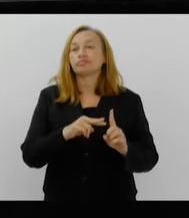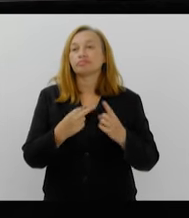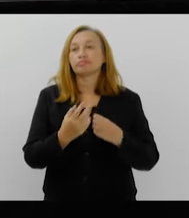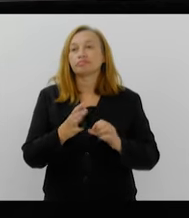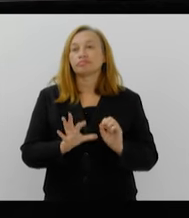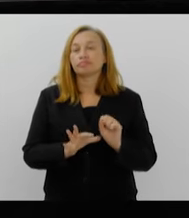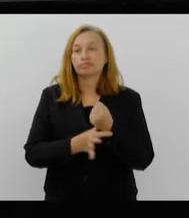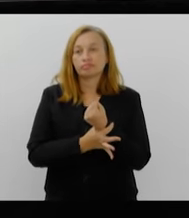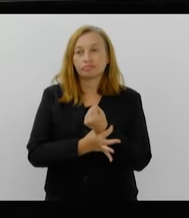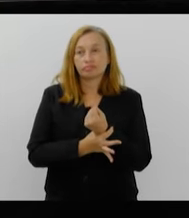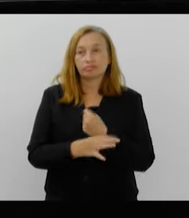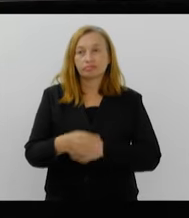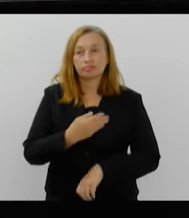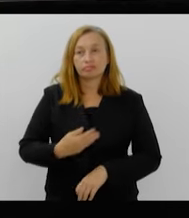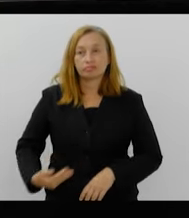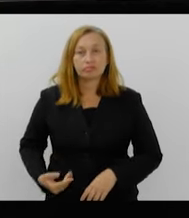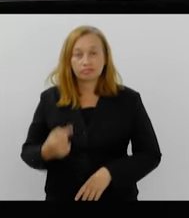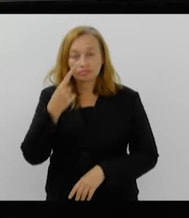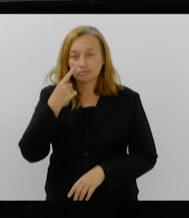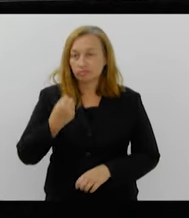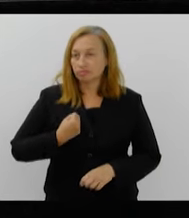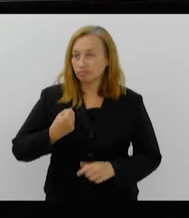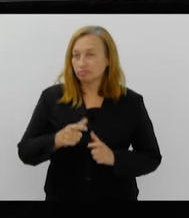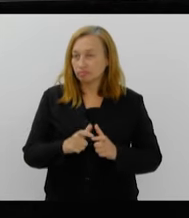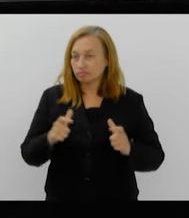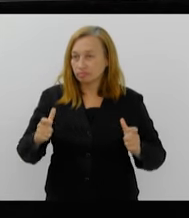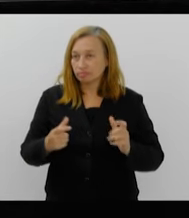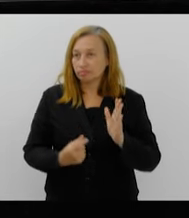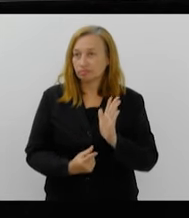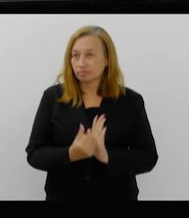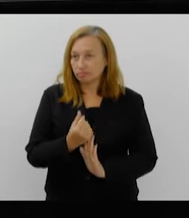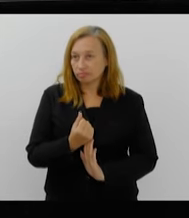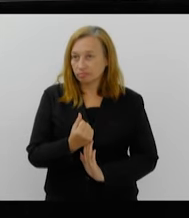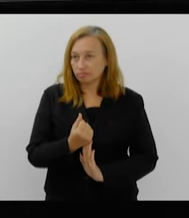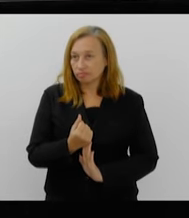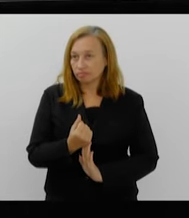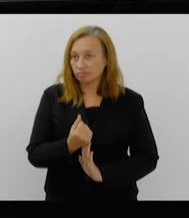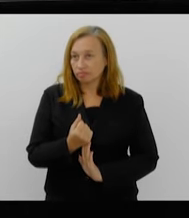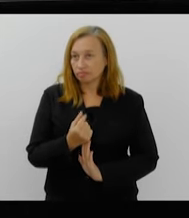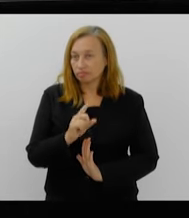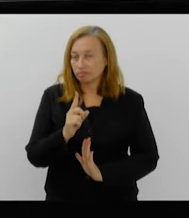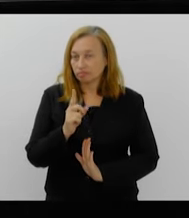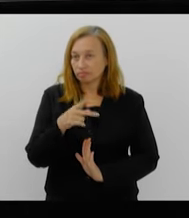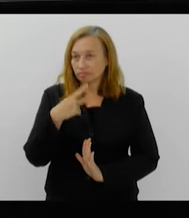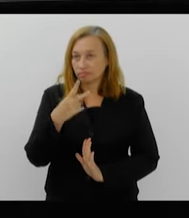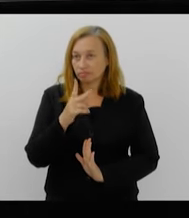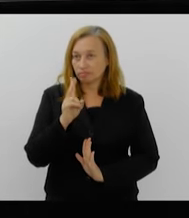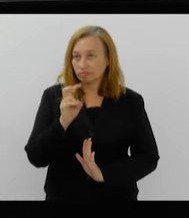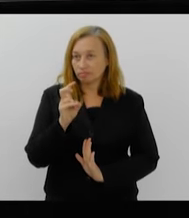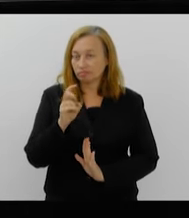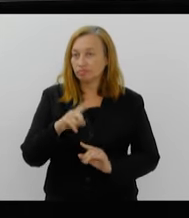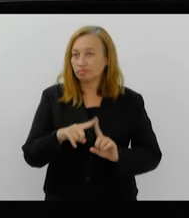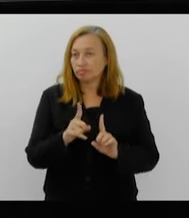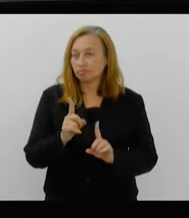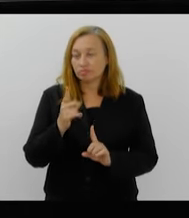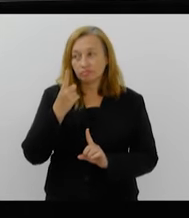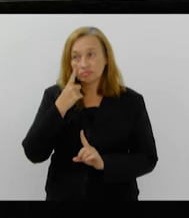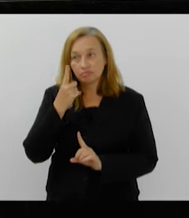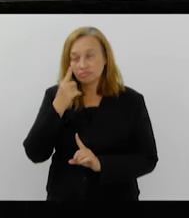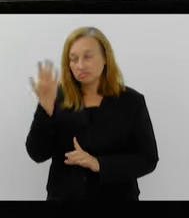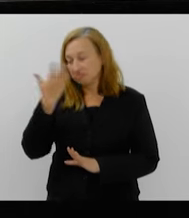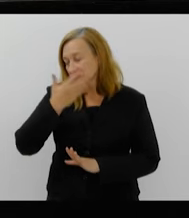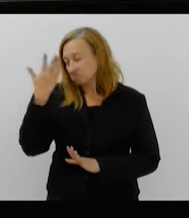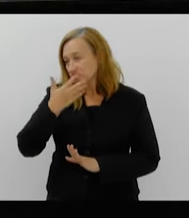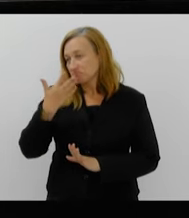segurança, vimos aqui um aumento do orçamento da segurança, e não se trata disso, mas não vimos a mesma proporção em relação